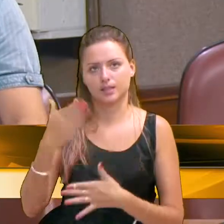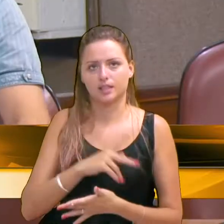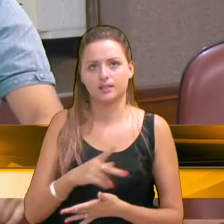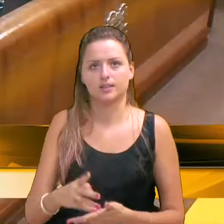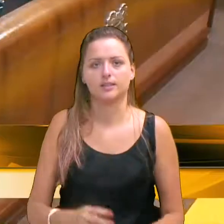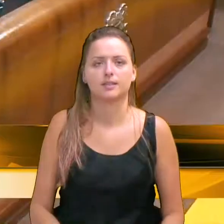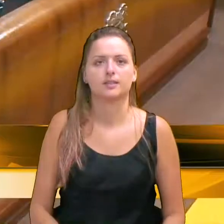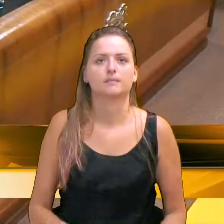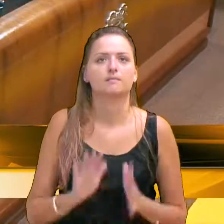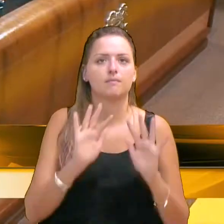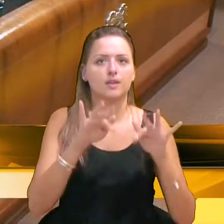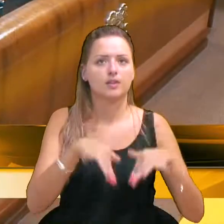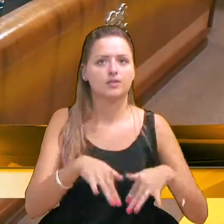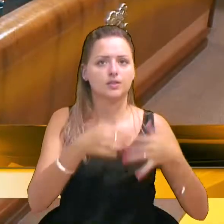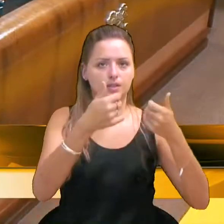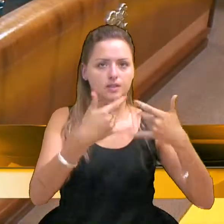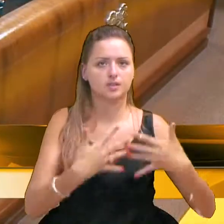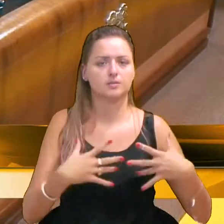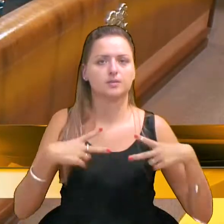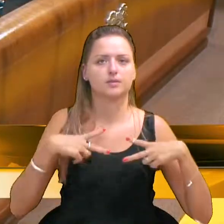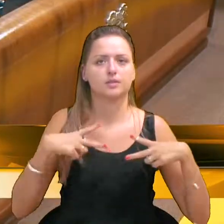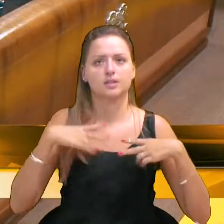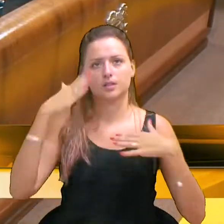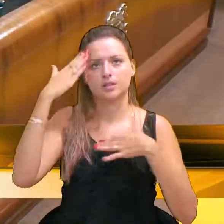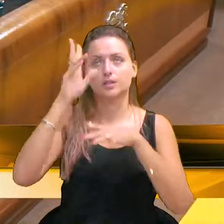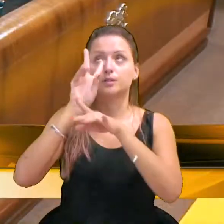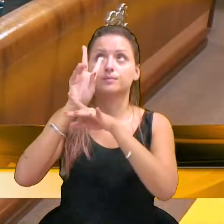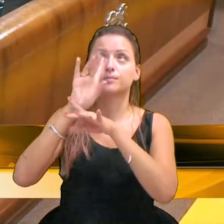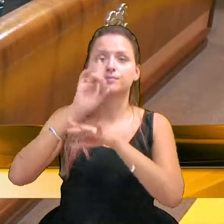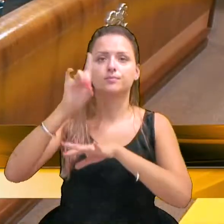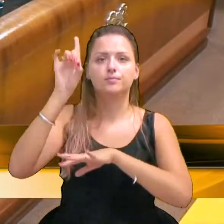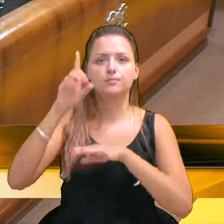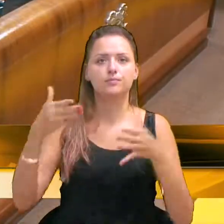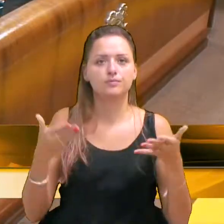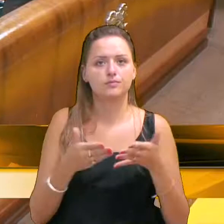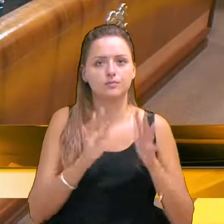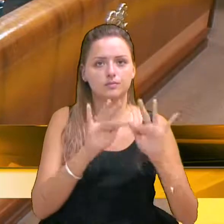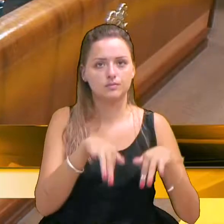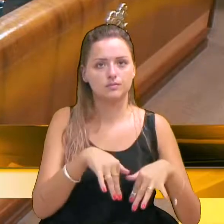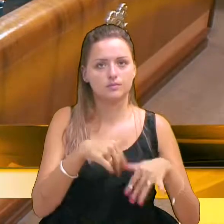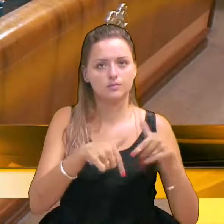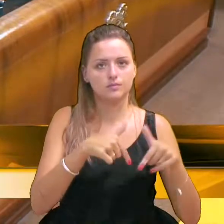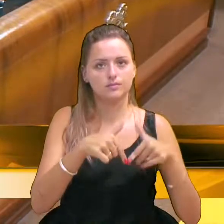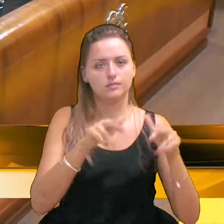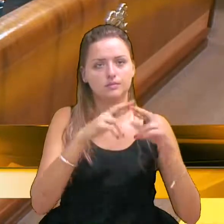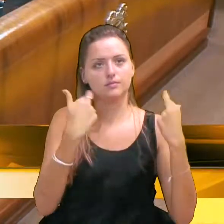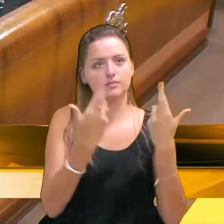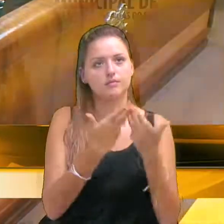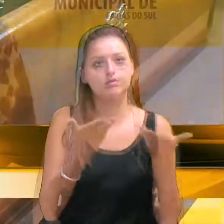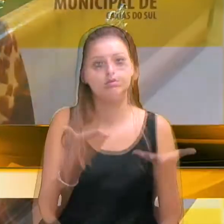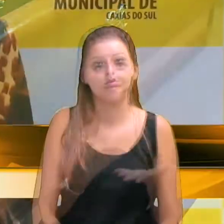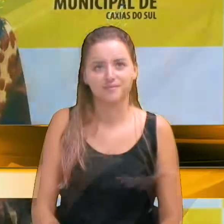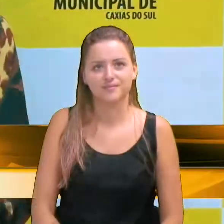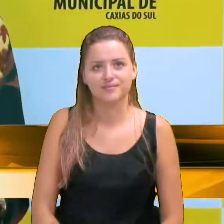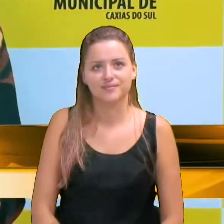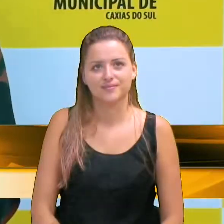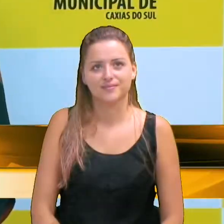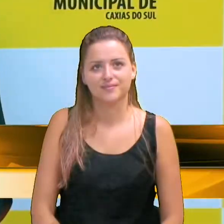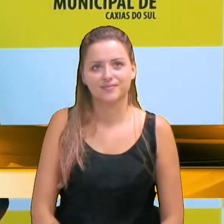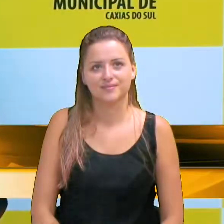senhor presidente. Encerrado o espaço do pequeno expediente, agradecendo a proteção de Deus, declaro encerrados os trabalhos da presente sessão. Bom